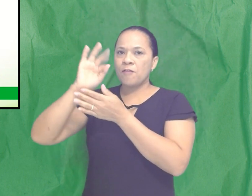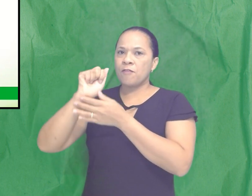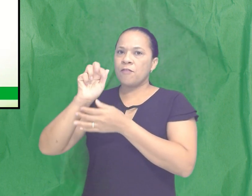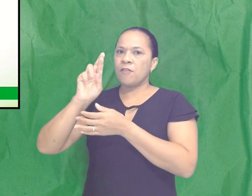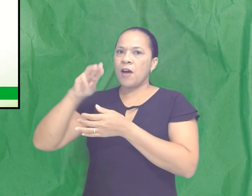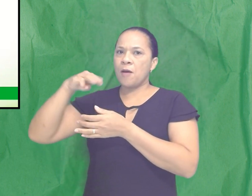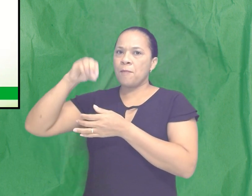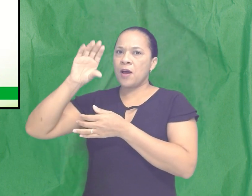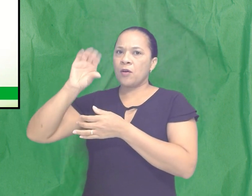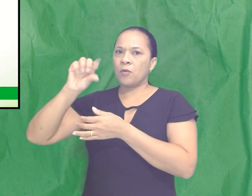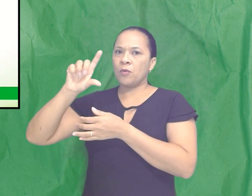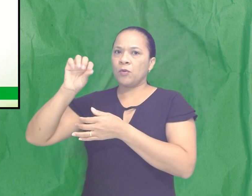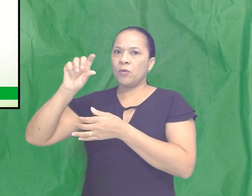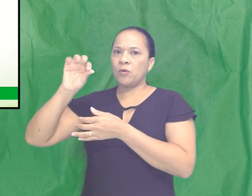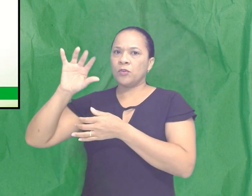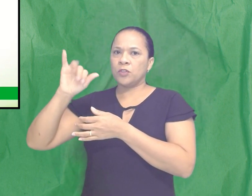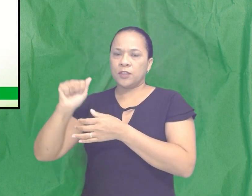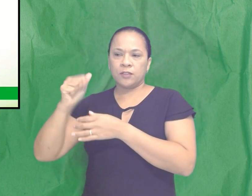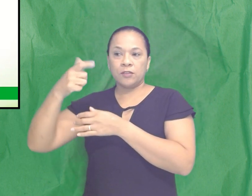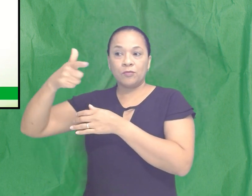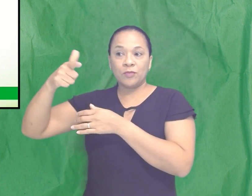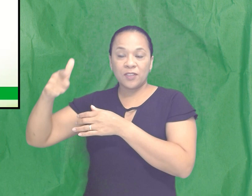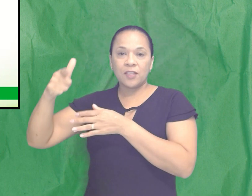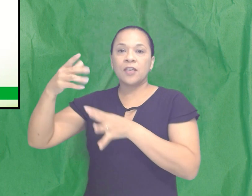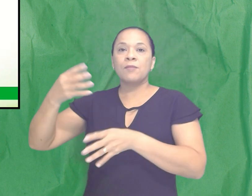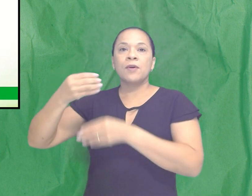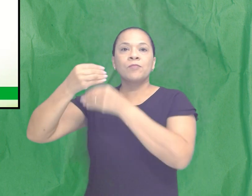para a composição da forma farmacêutica.